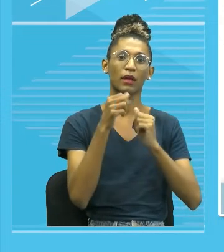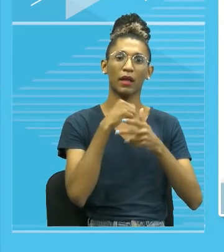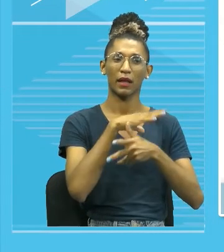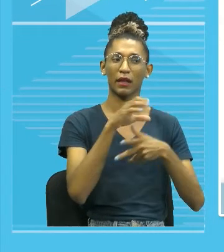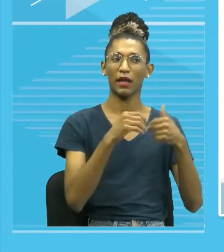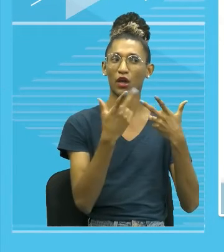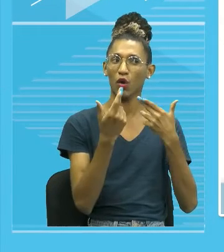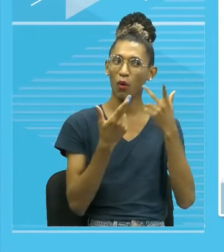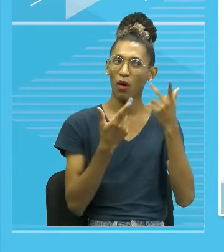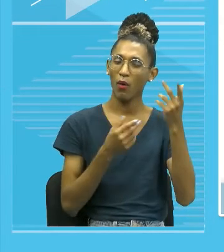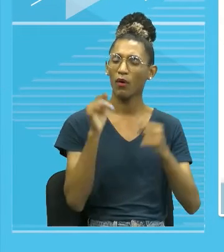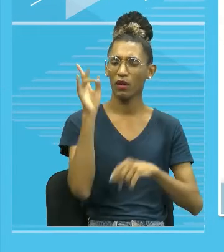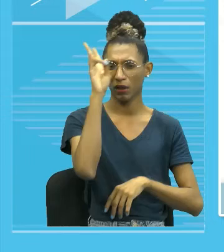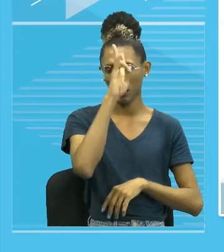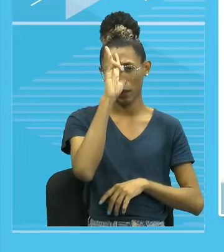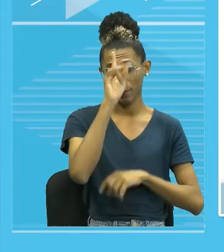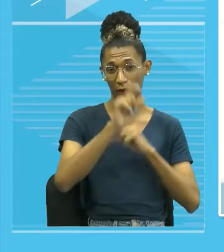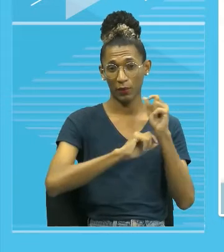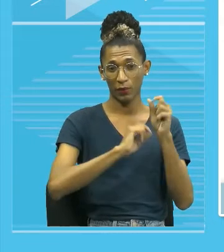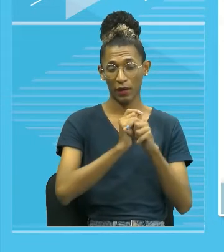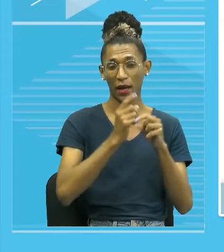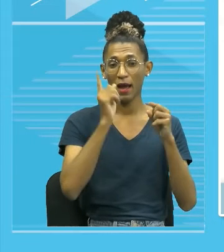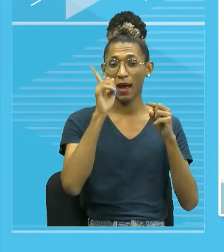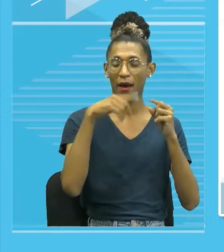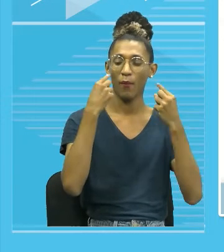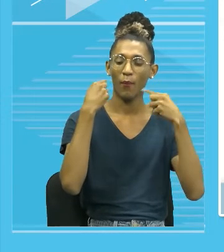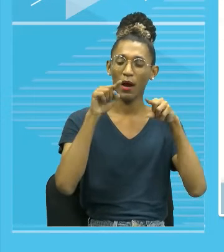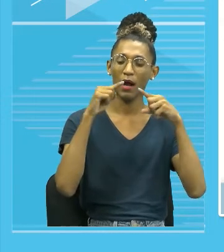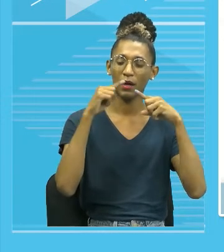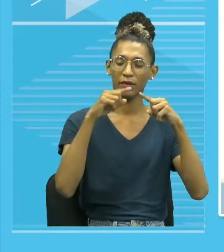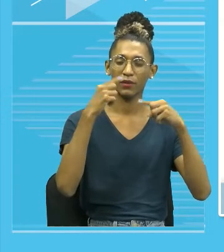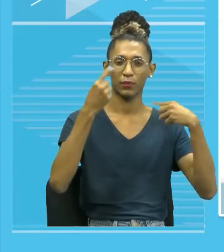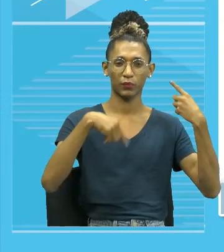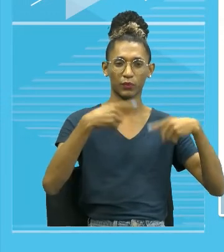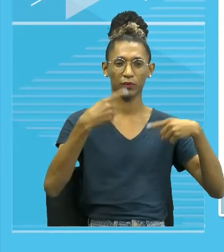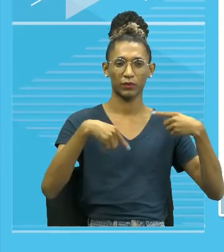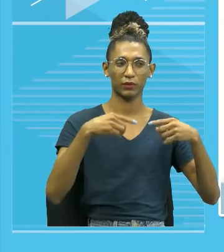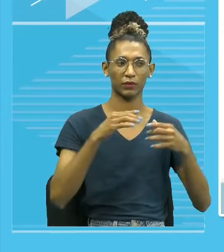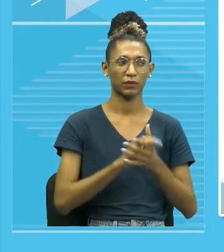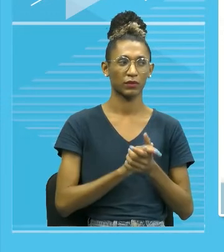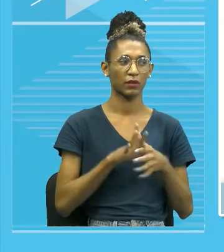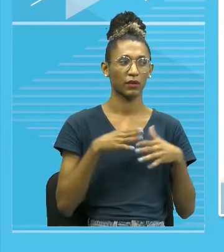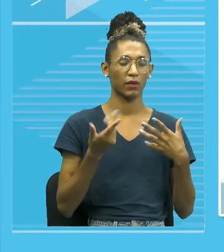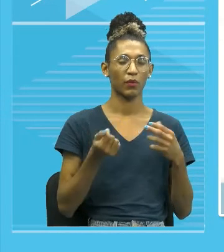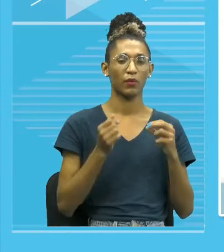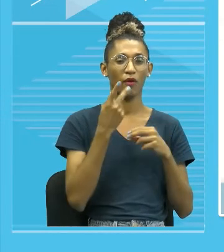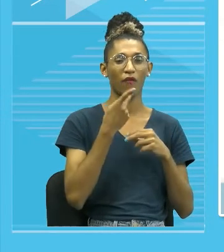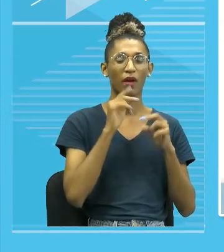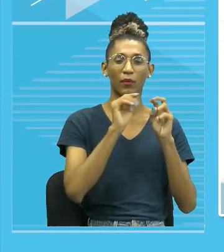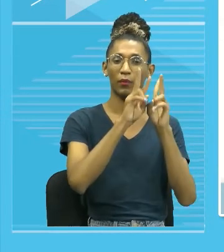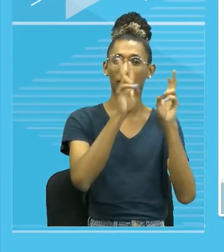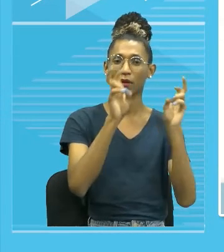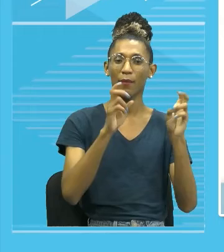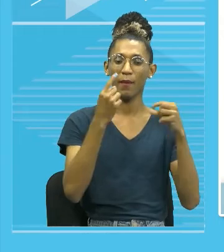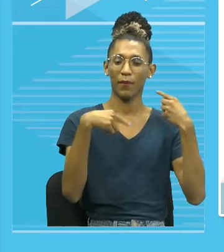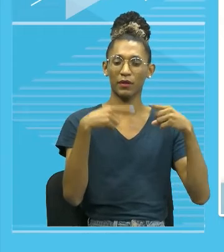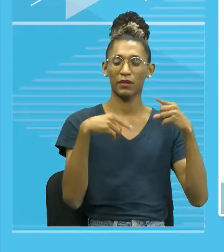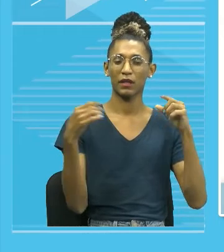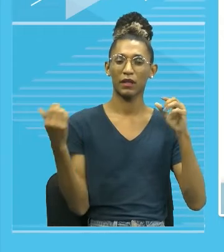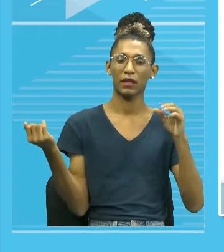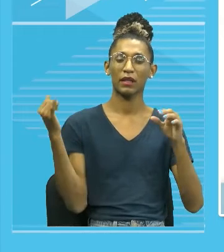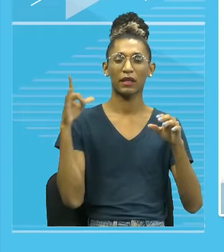você tá fazendo uma crítica é uma crítica política e aí quando eu falo política eu incluo aí também a sociedade